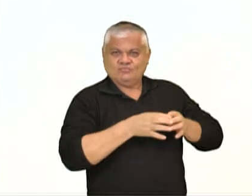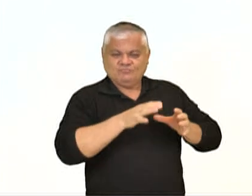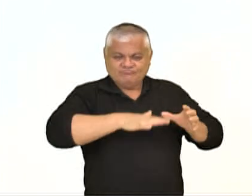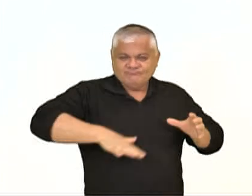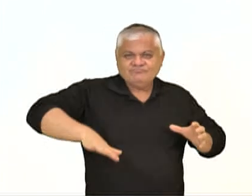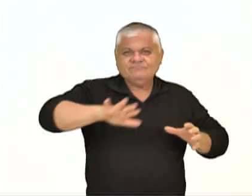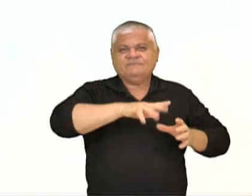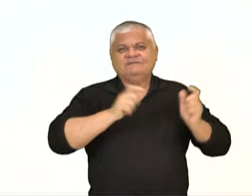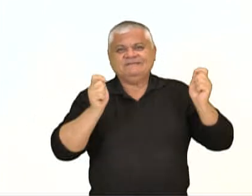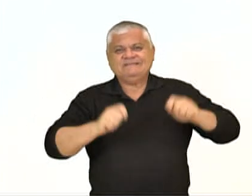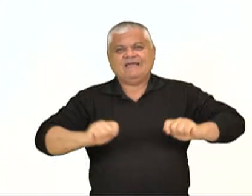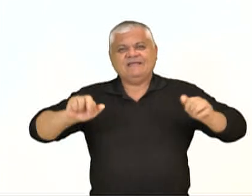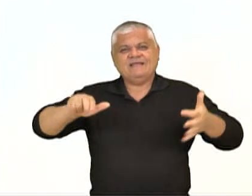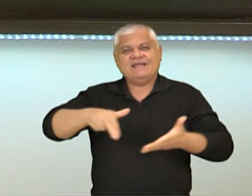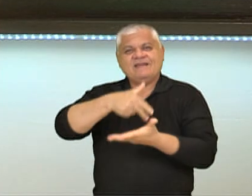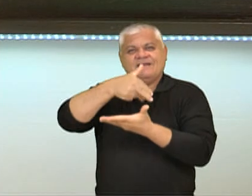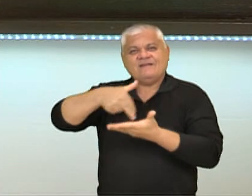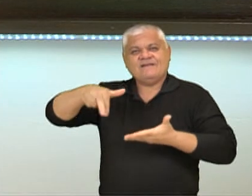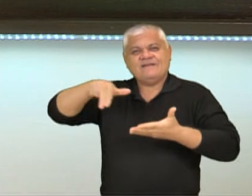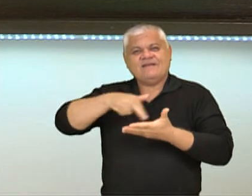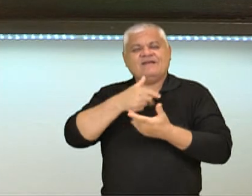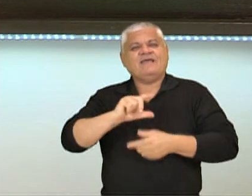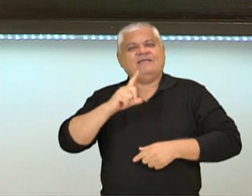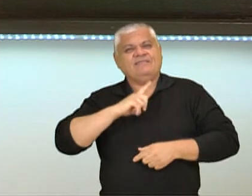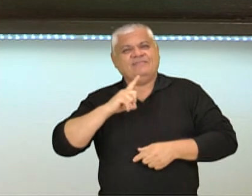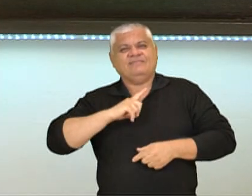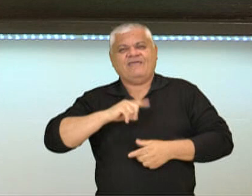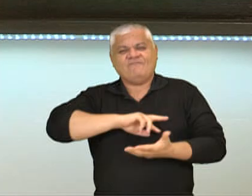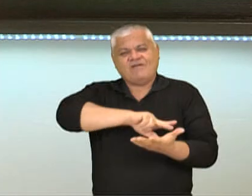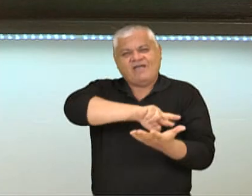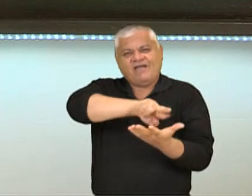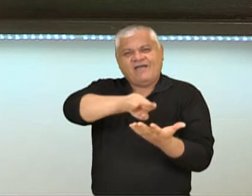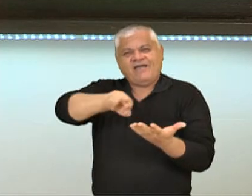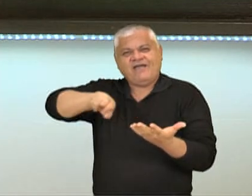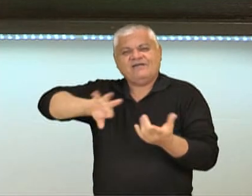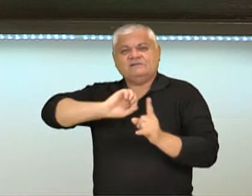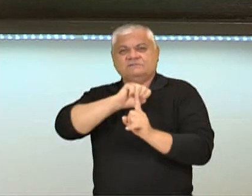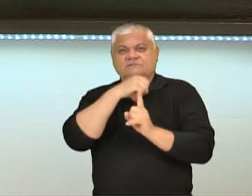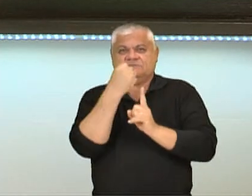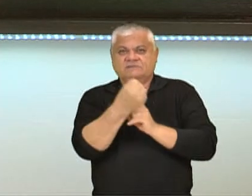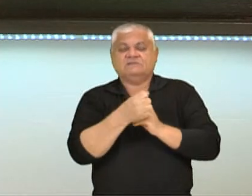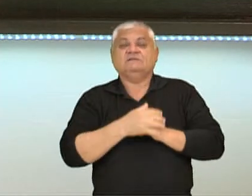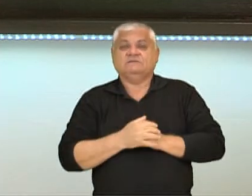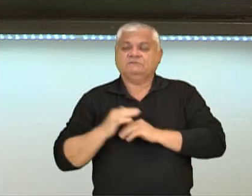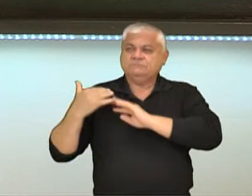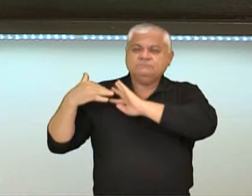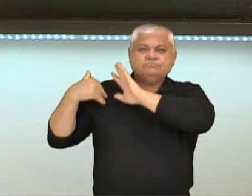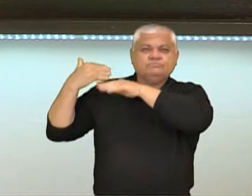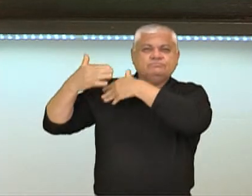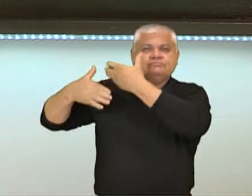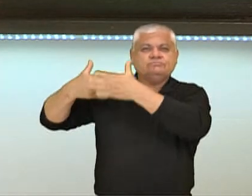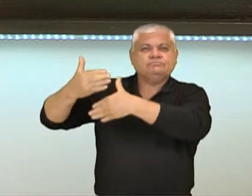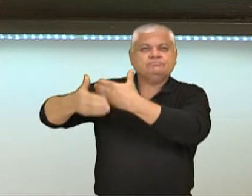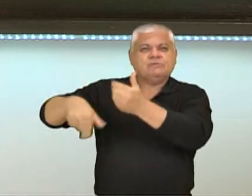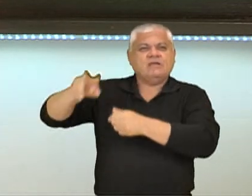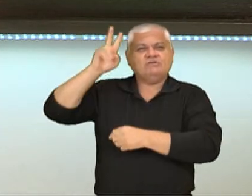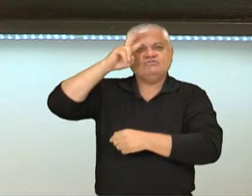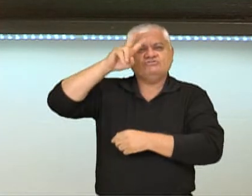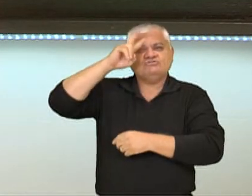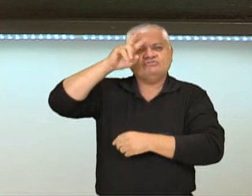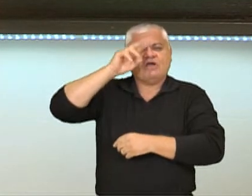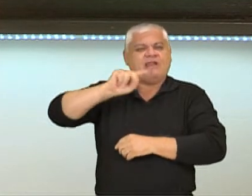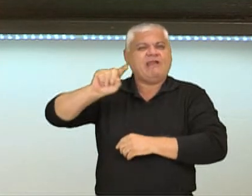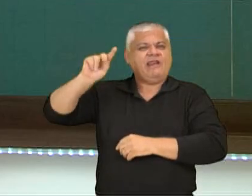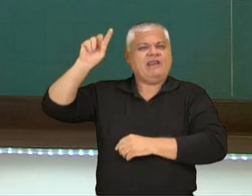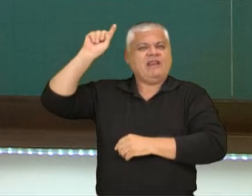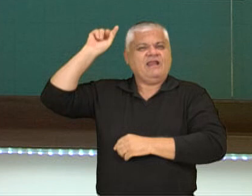a gente encontra a dança, elementos da dança em diversos setores da sociedade. E isso veio através da história, né, lá